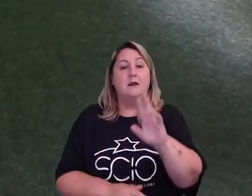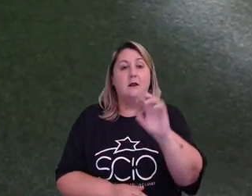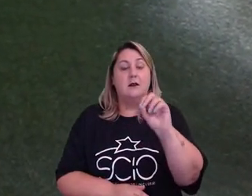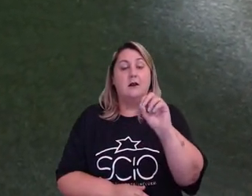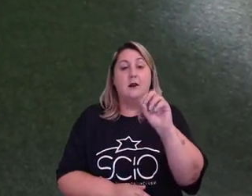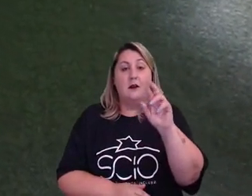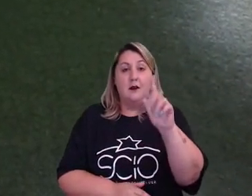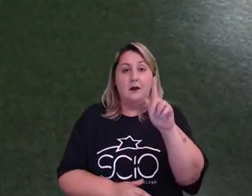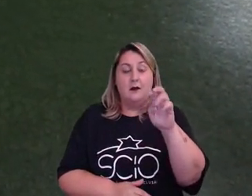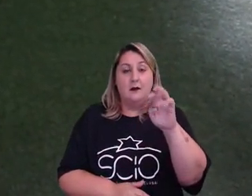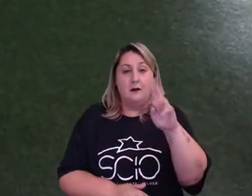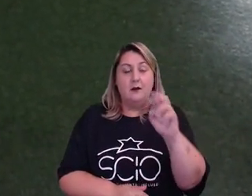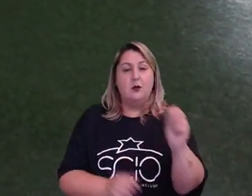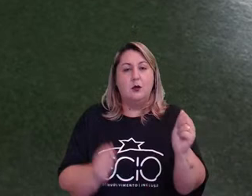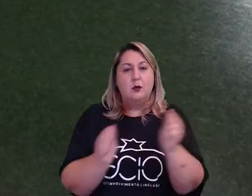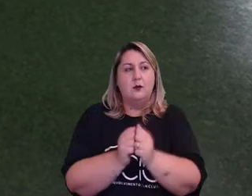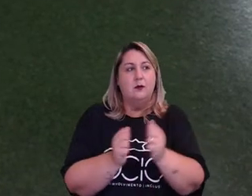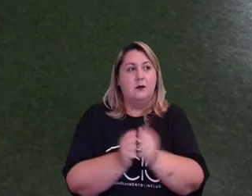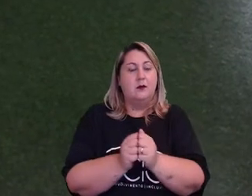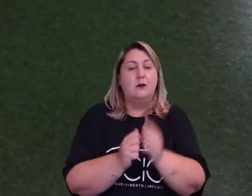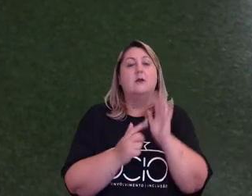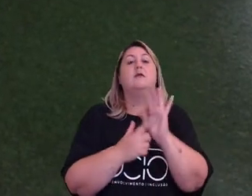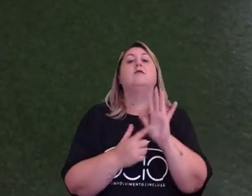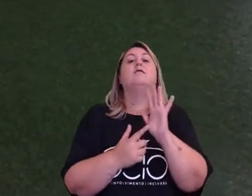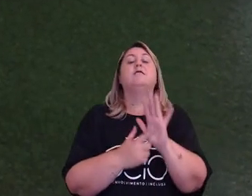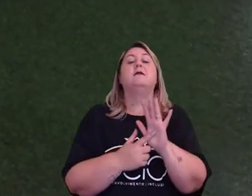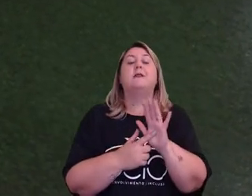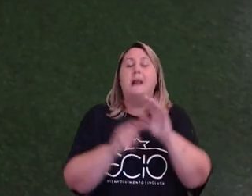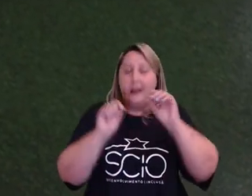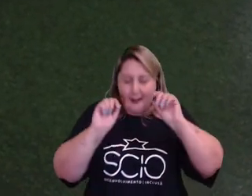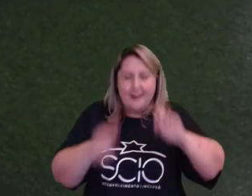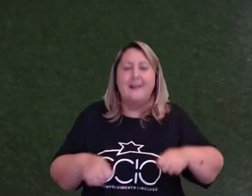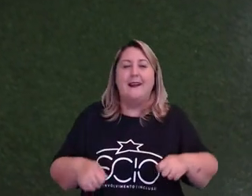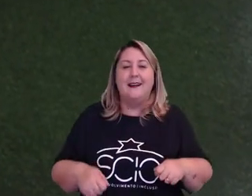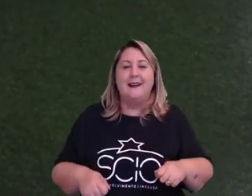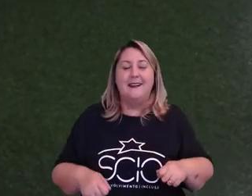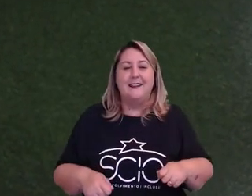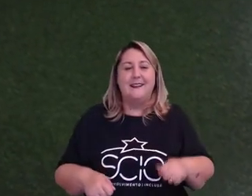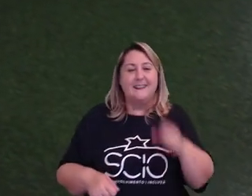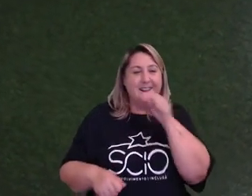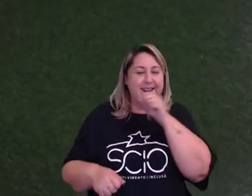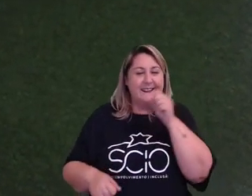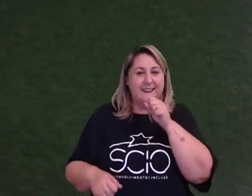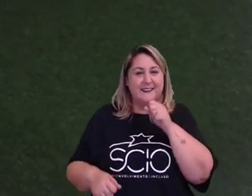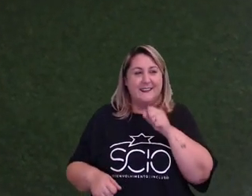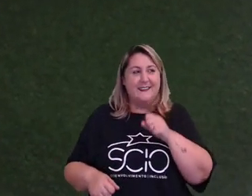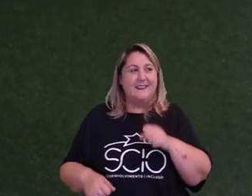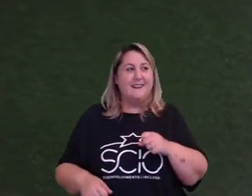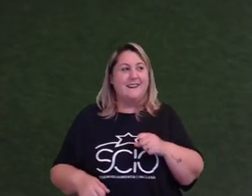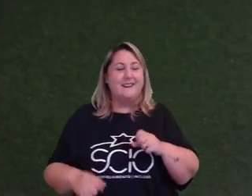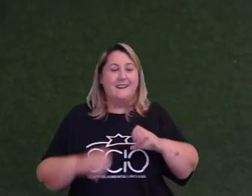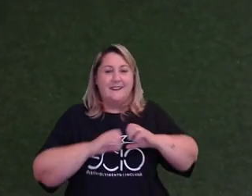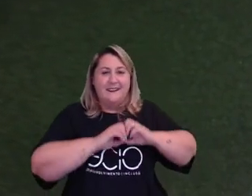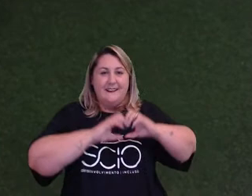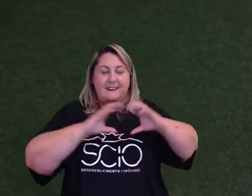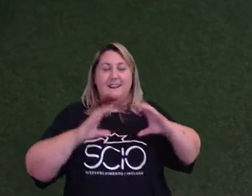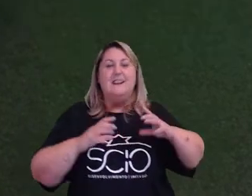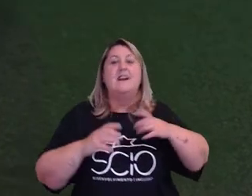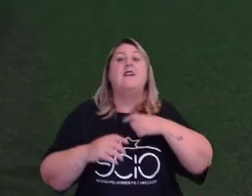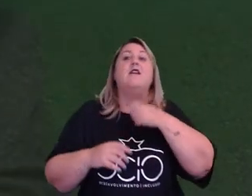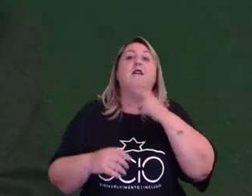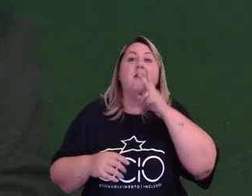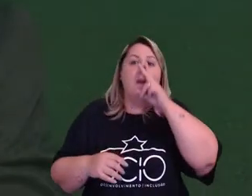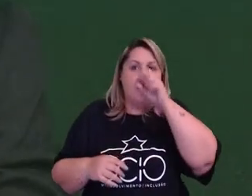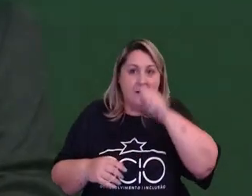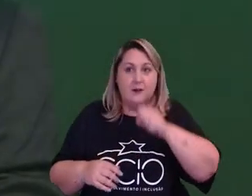Roger Flores tocando comigo e mostrando que é possível sim. Cantor, traz o coração nessa garganta, nessa